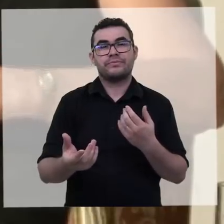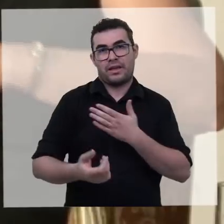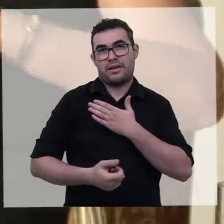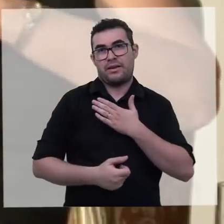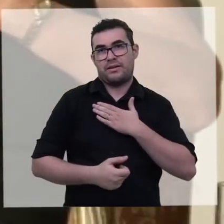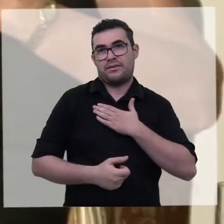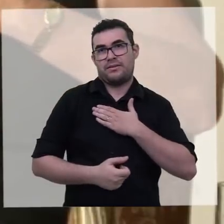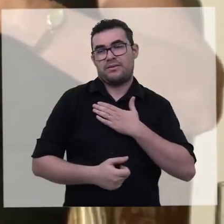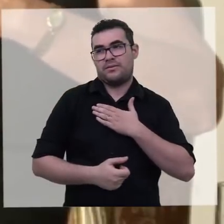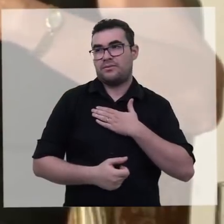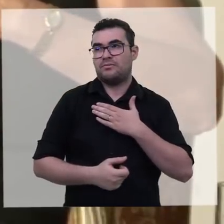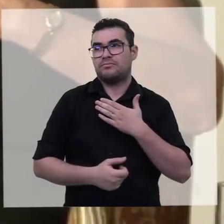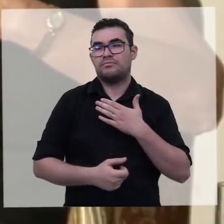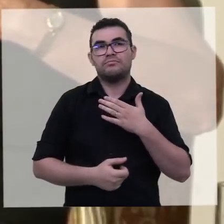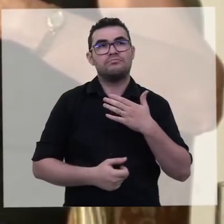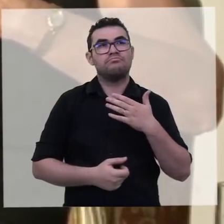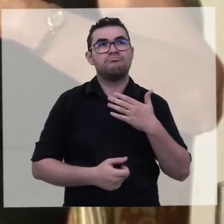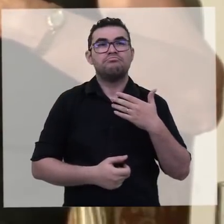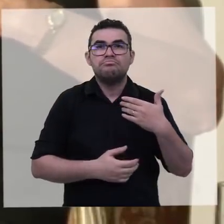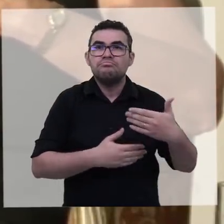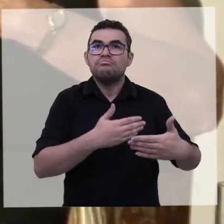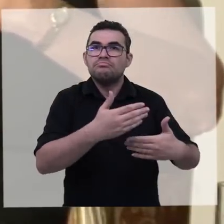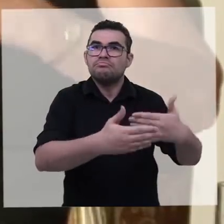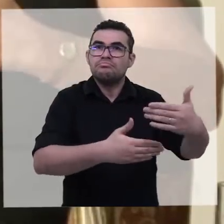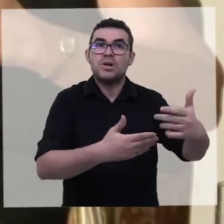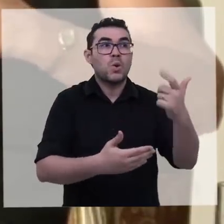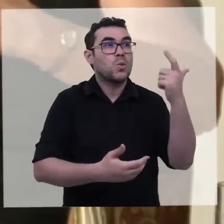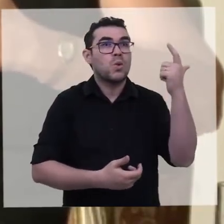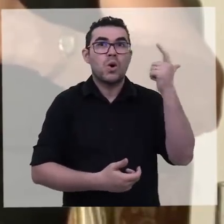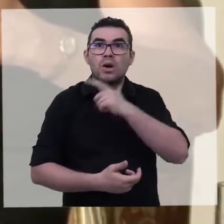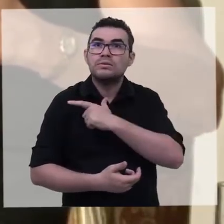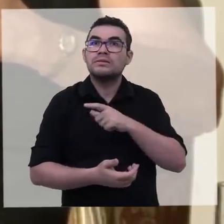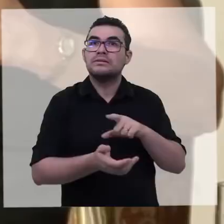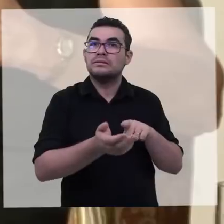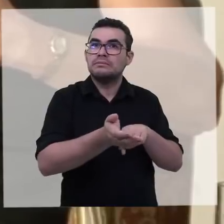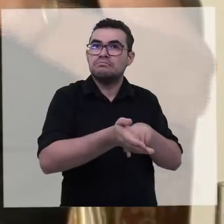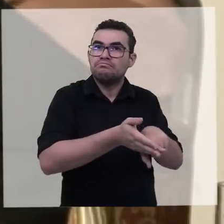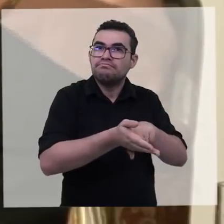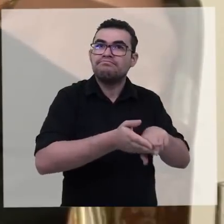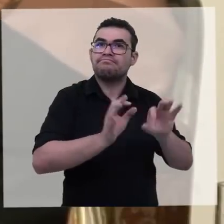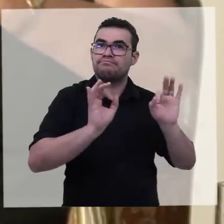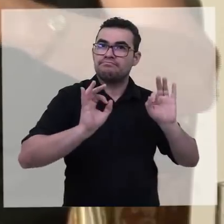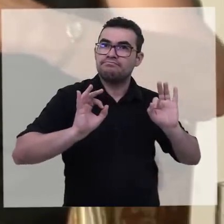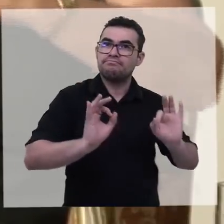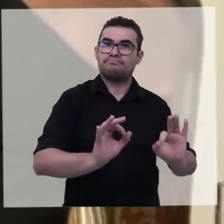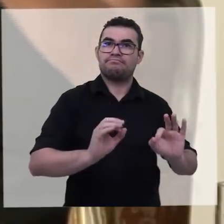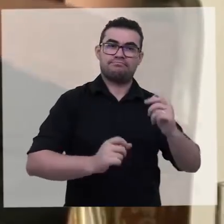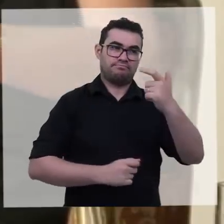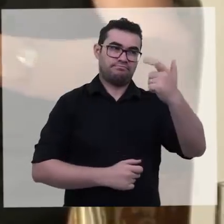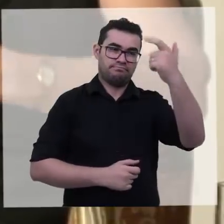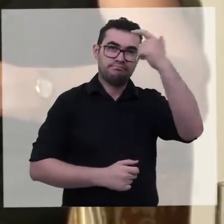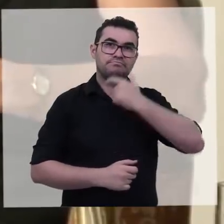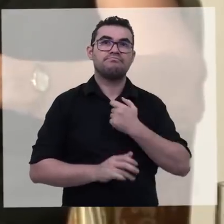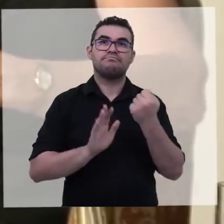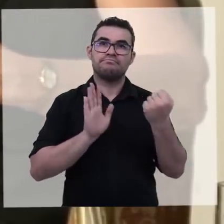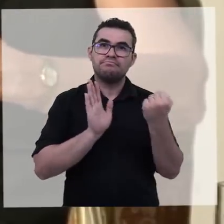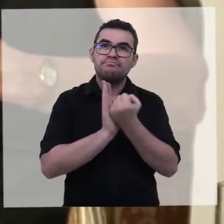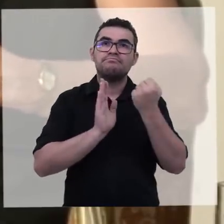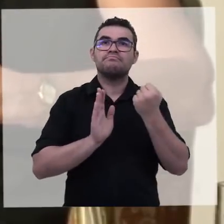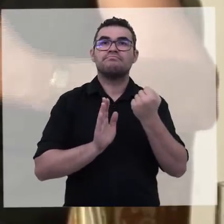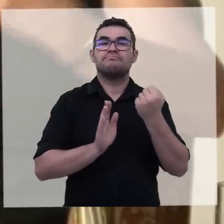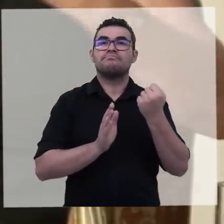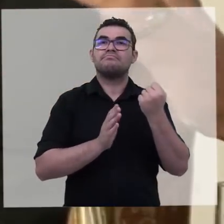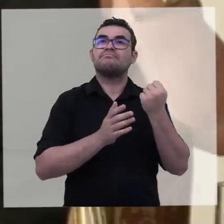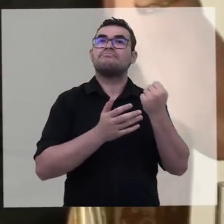eu iria chegar, vamos dizer, mesmo como pesquisador e tudo, para eu chegar ao CNPq, para eu ter um projeto de